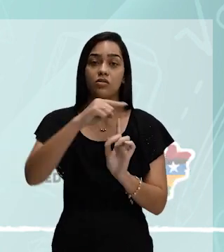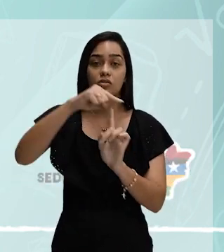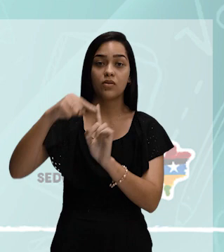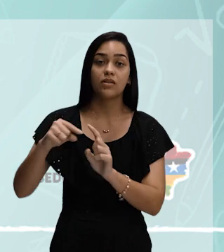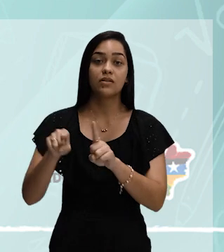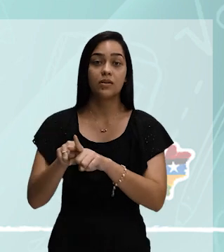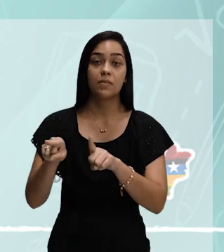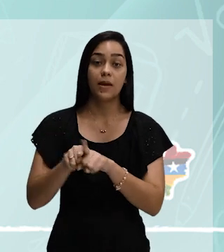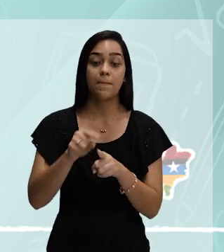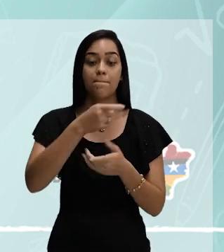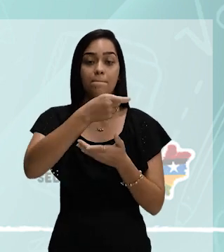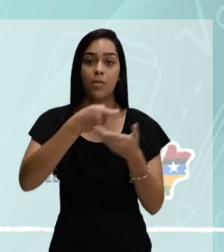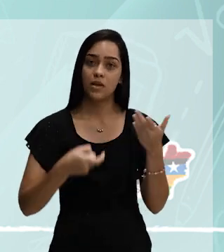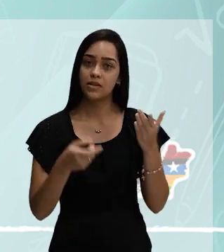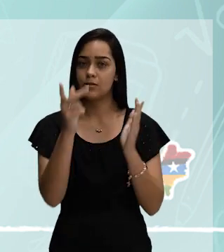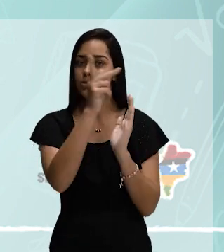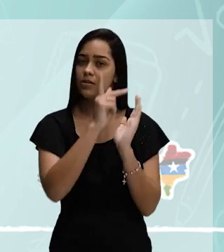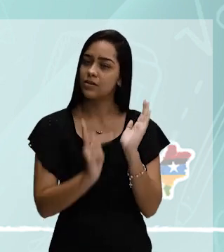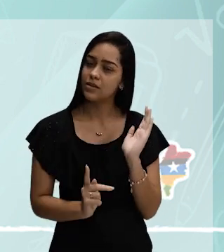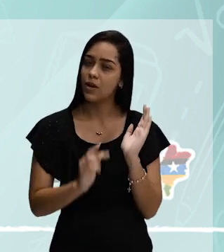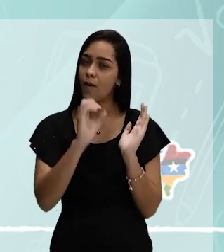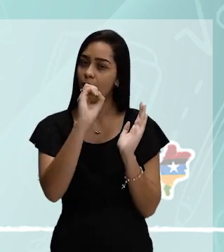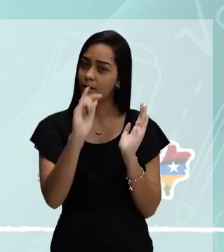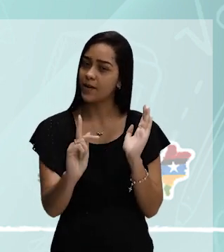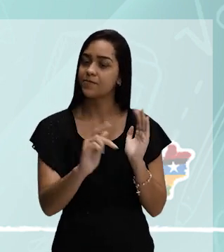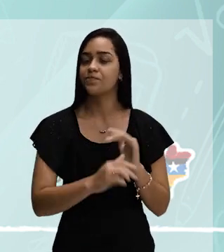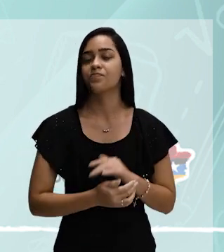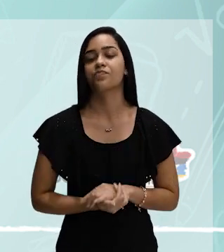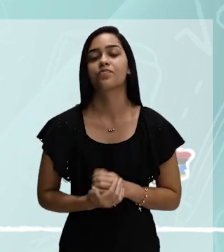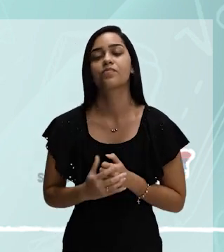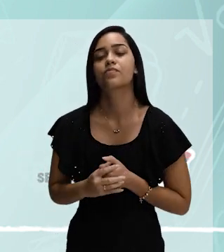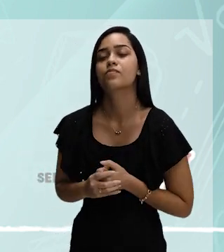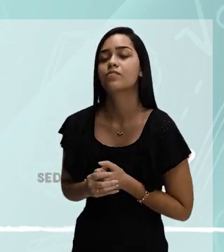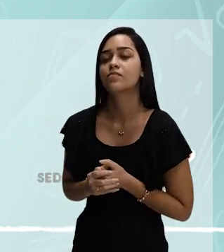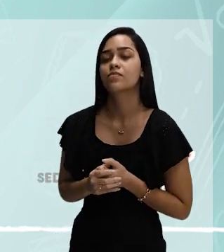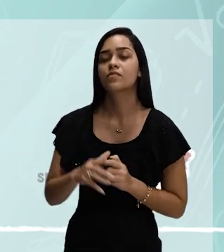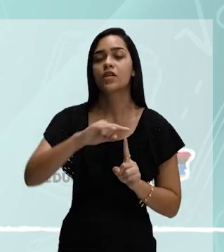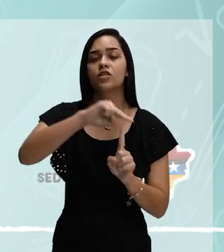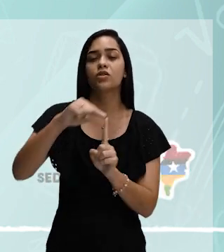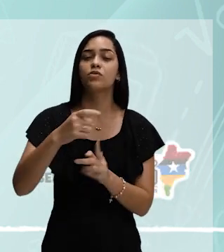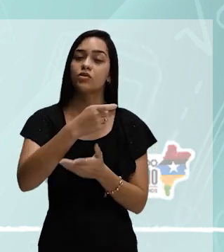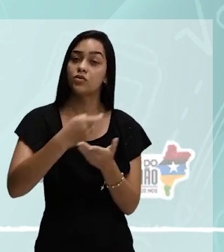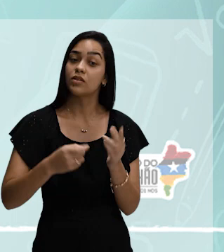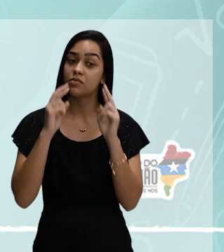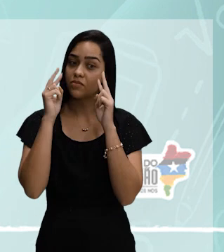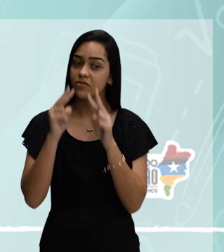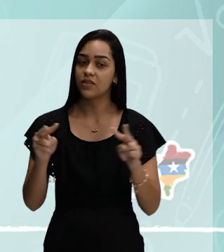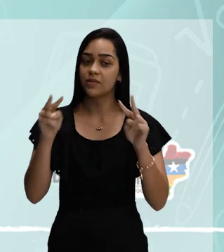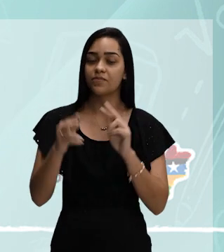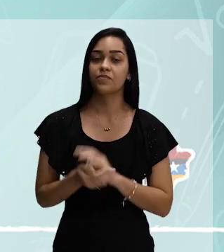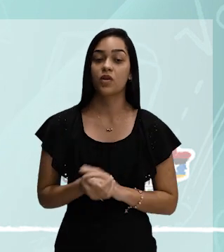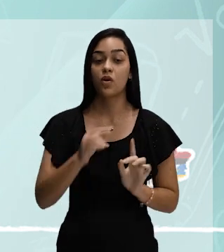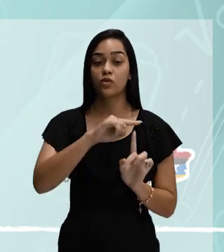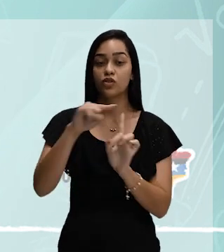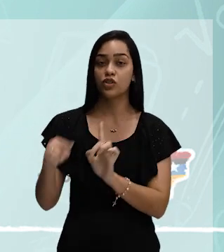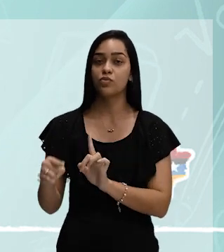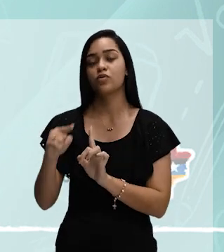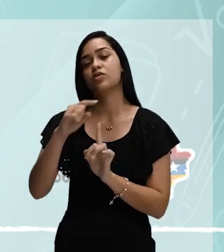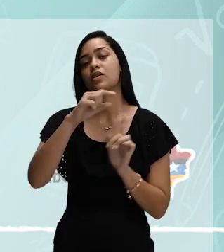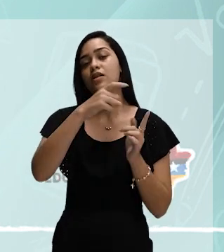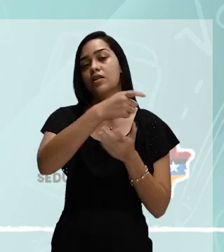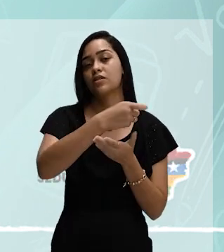manifestos e poesia, ou poesias, tá certo? Então, assim, tipos textuais, acompanha aí na tela. Os tipos